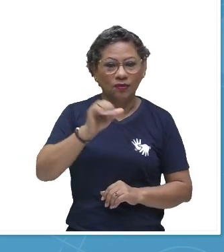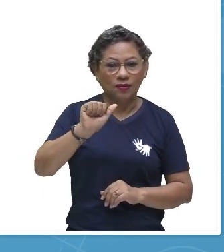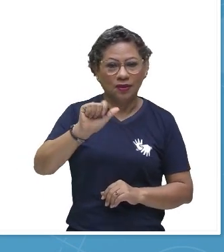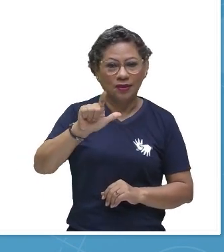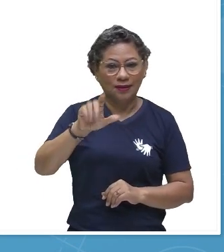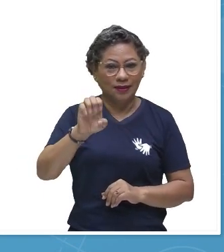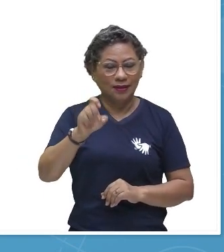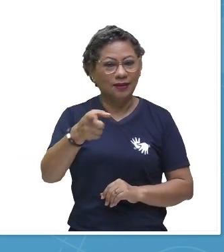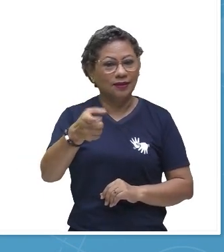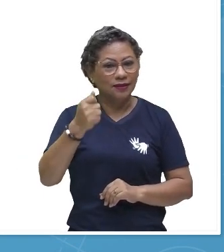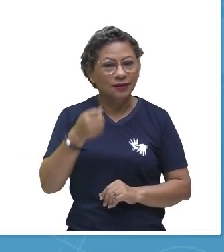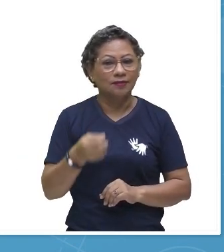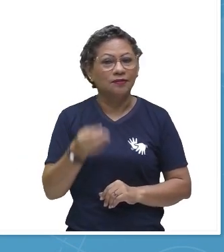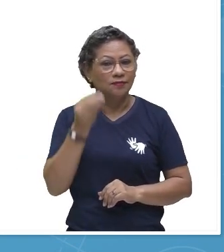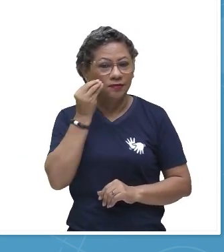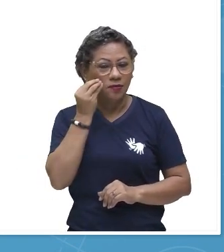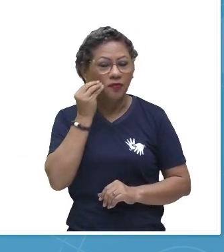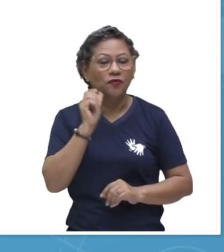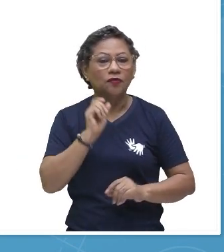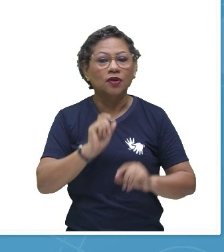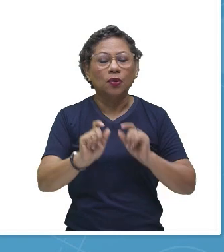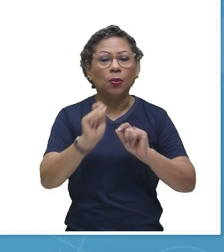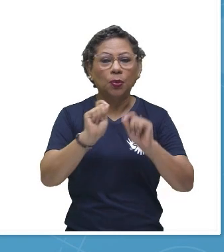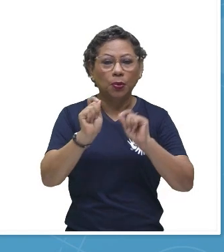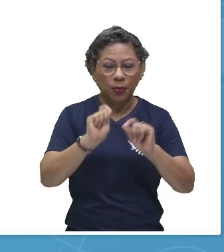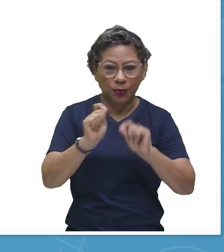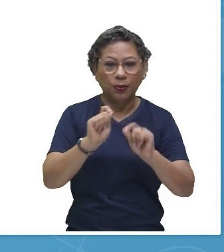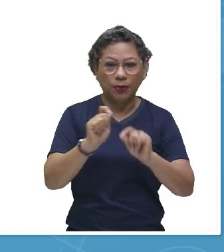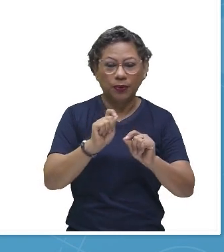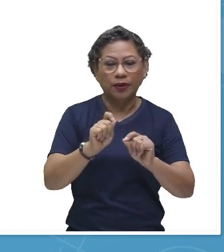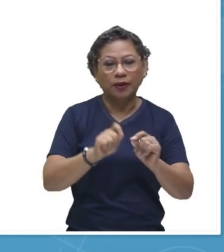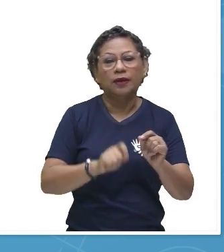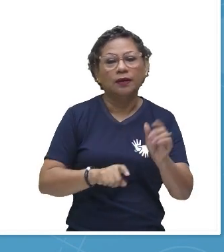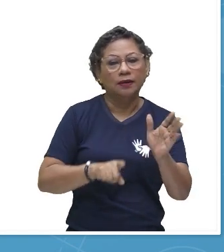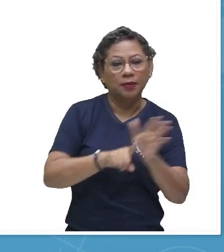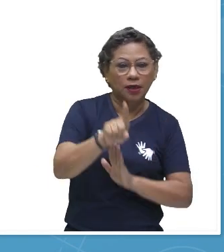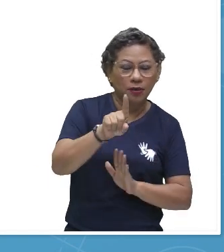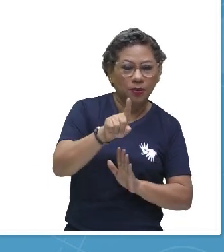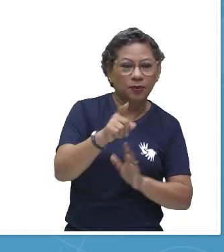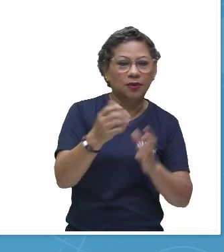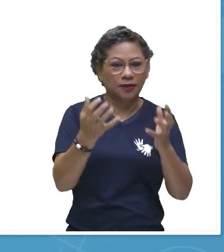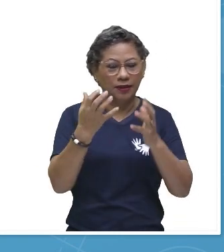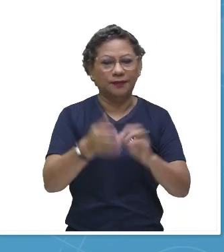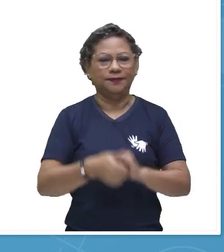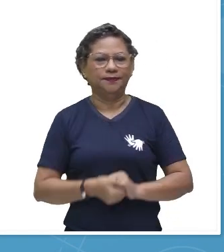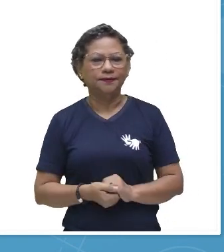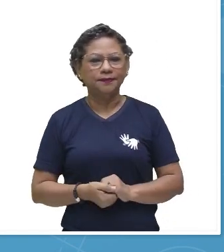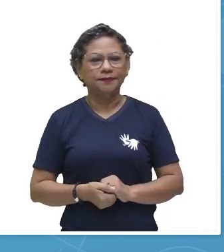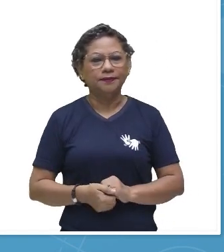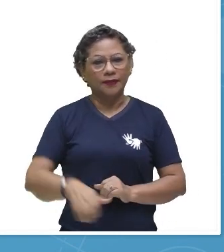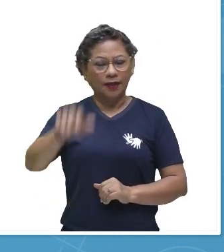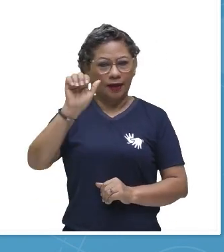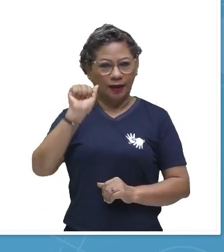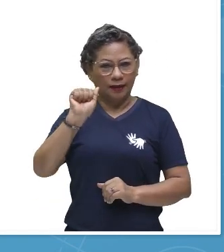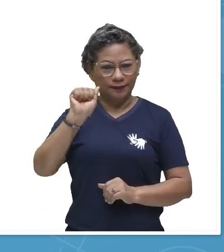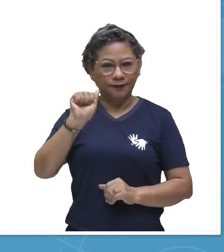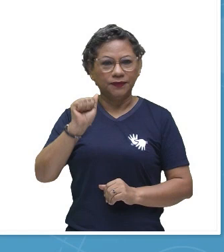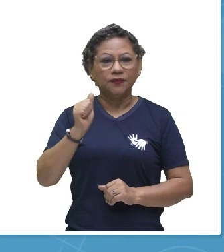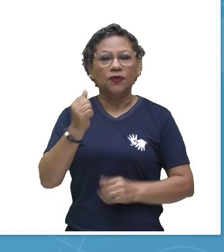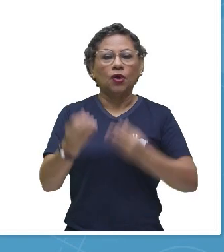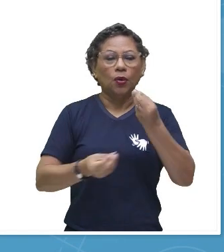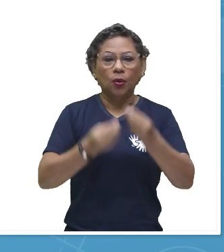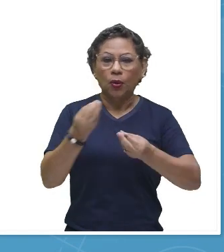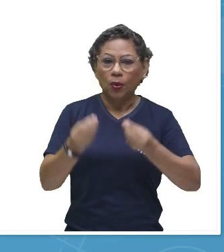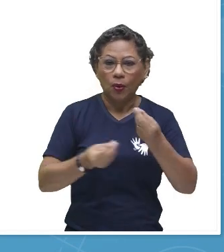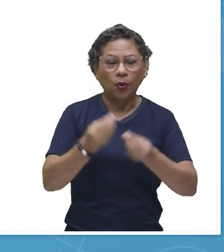figura. Vamos ver o que a questão está pedindo. O professor perguntou para Alex, letra A, como se classificam